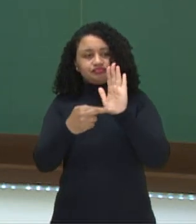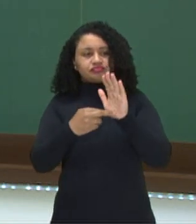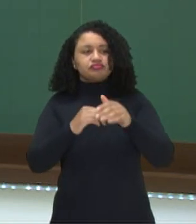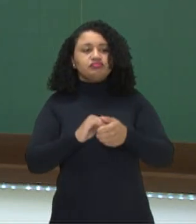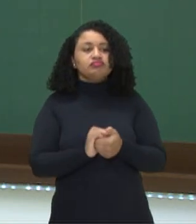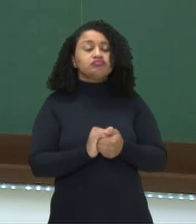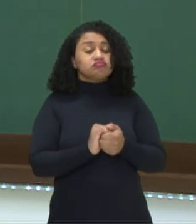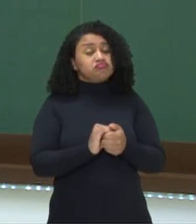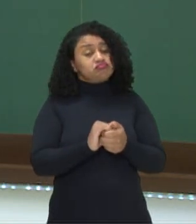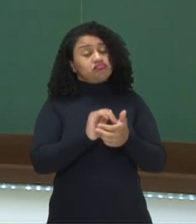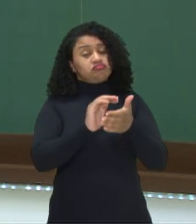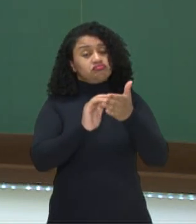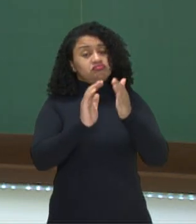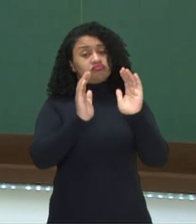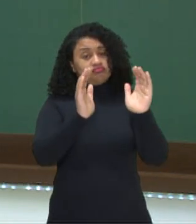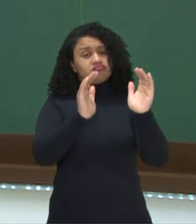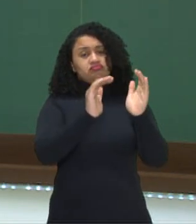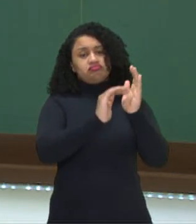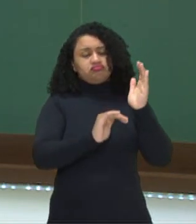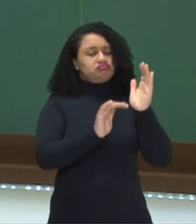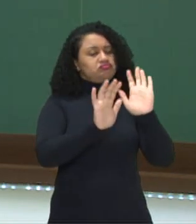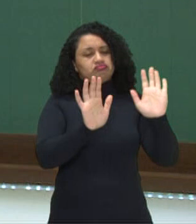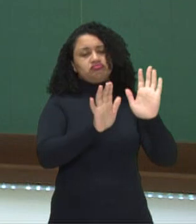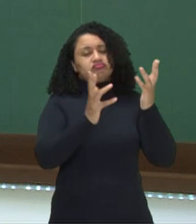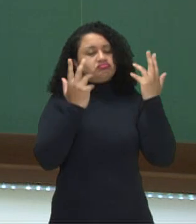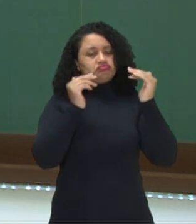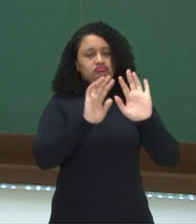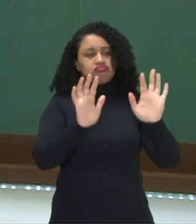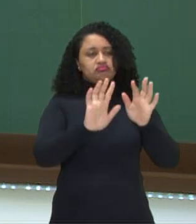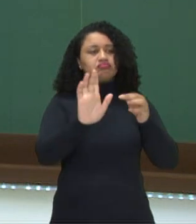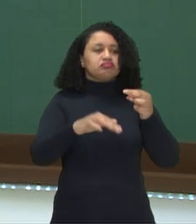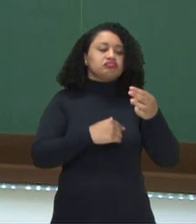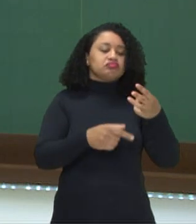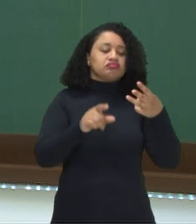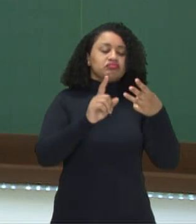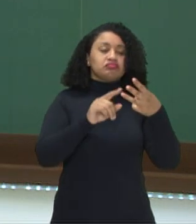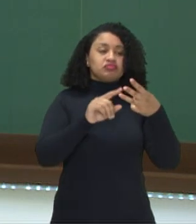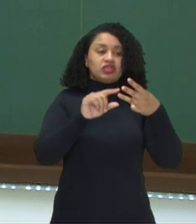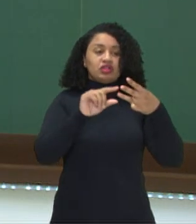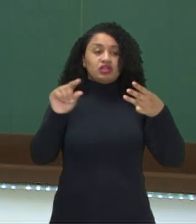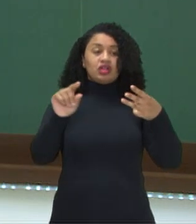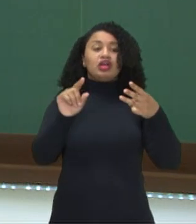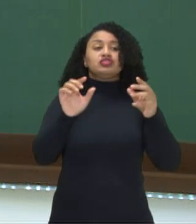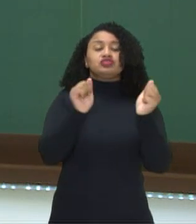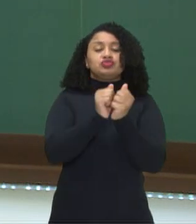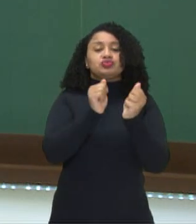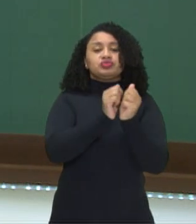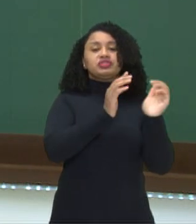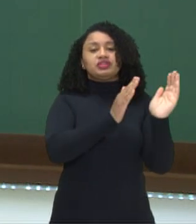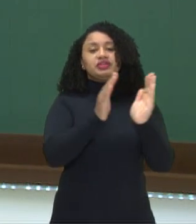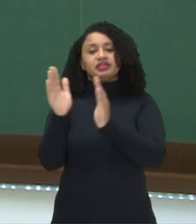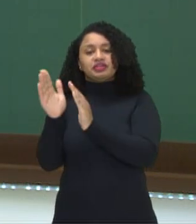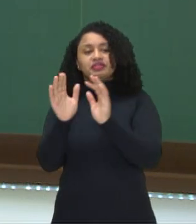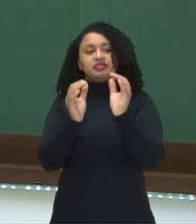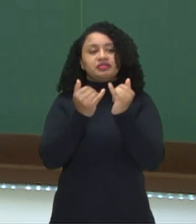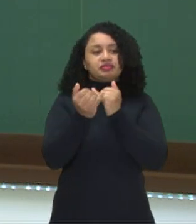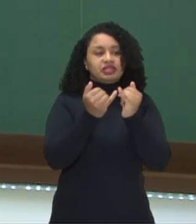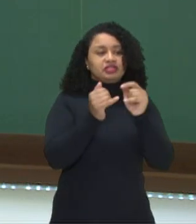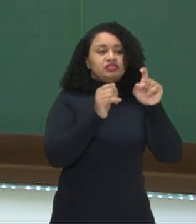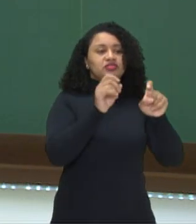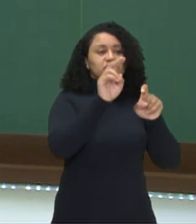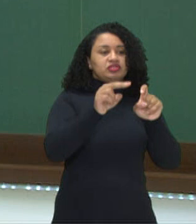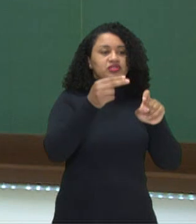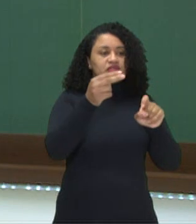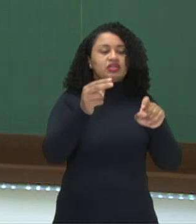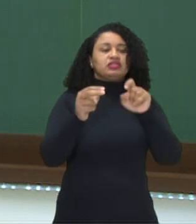retirado tranquilamente, porque não tem nada que impeça isso. Fazendo os termos semelhantes. De novo, x ao quadrado com